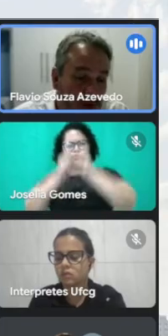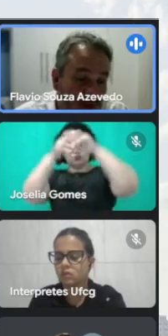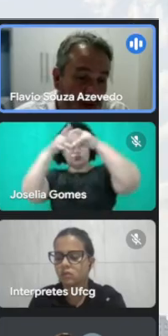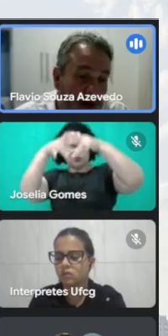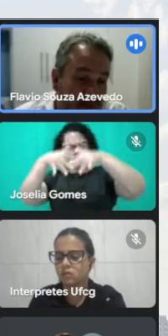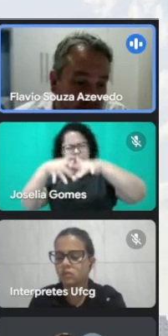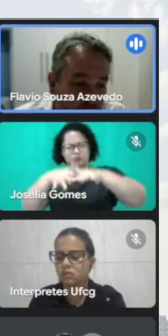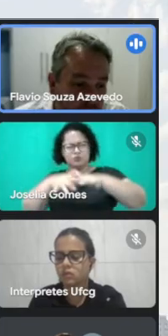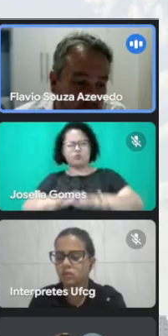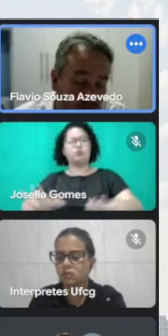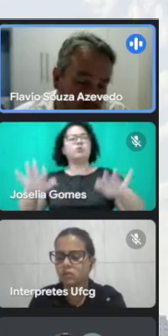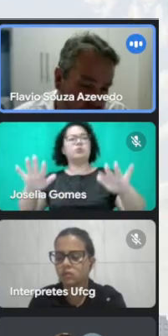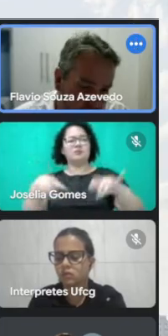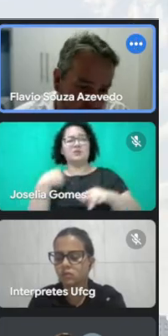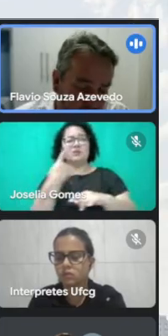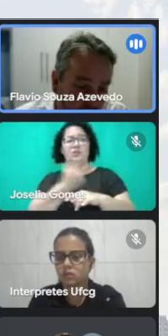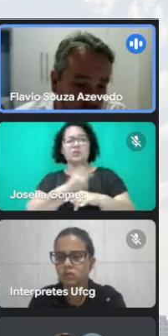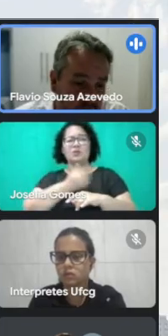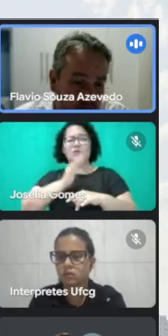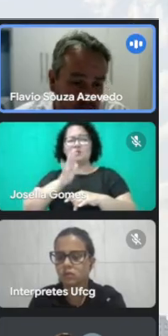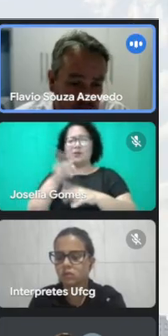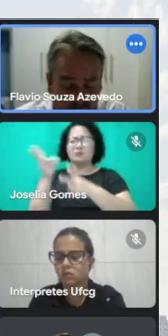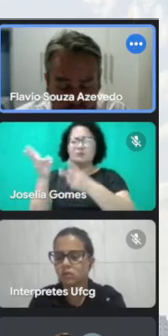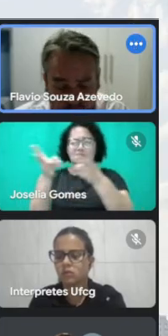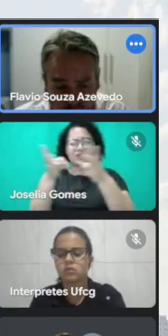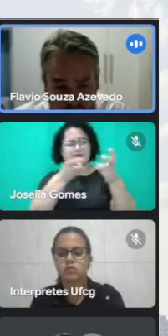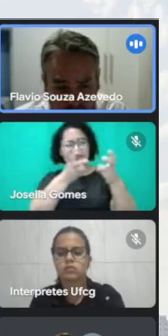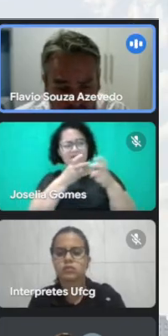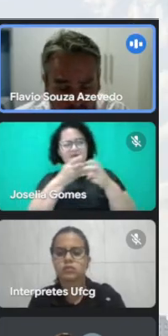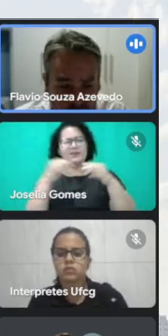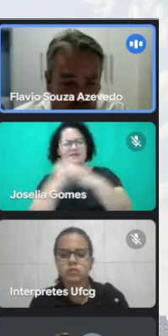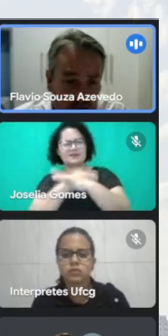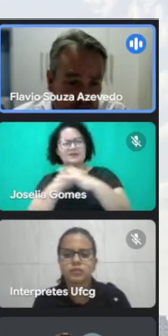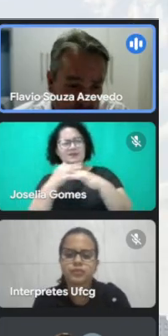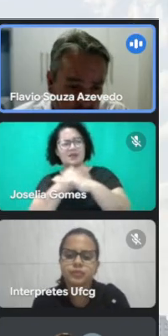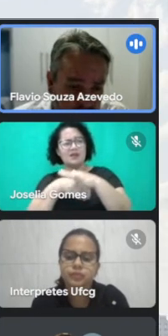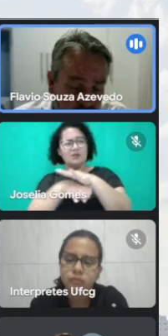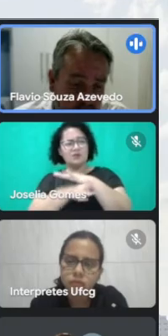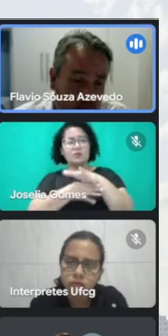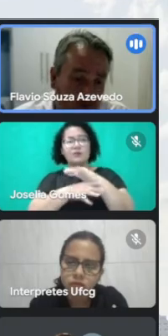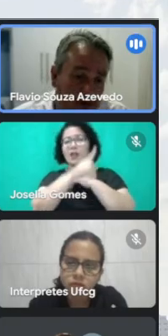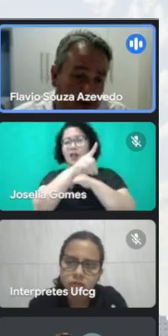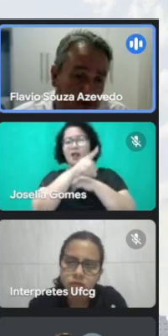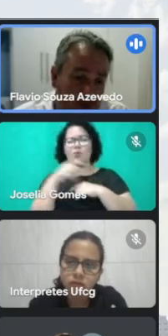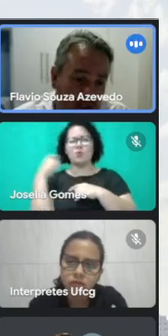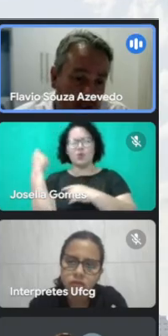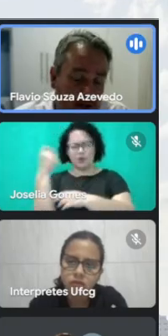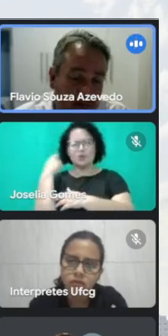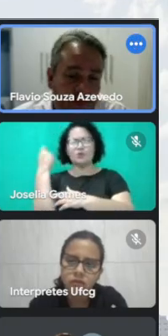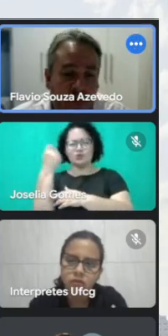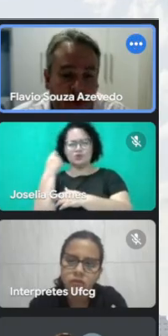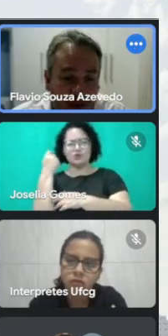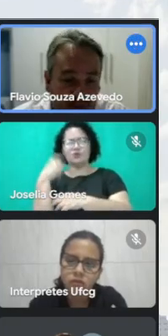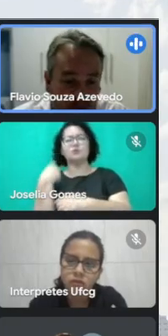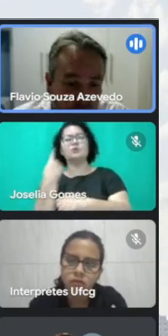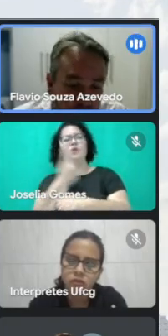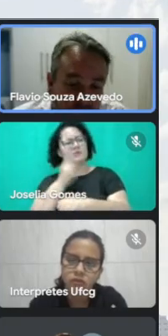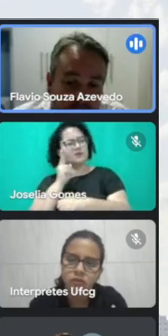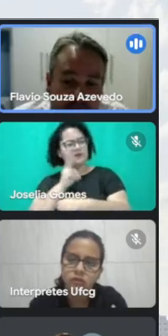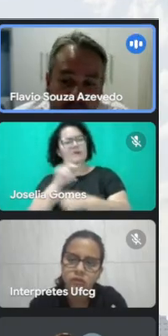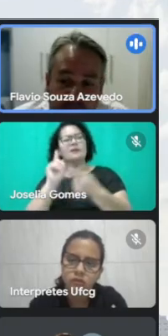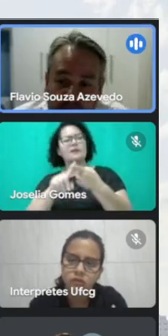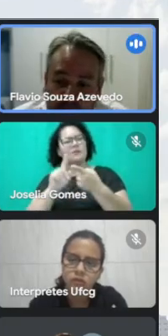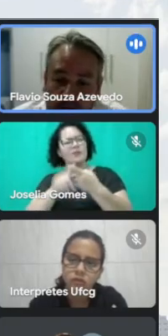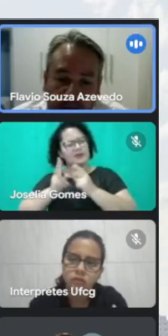passou a se acostumar a ver, né, como, por exemplo, houve no Rio Grande do Sul, e se a gente vê todo ano no Sudeste,